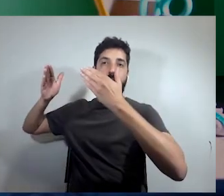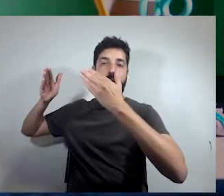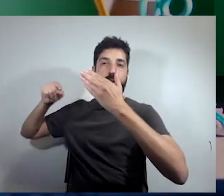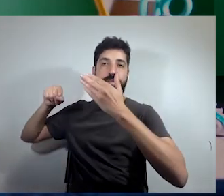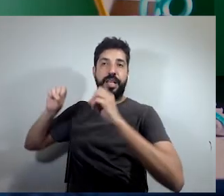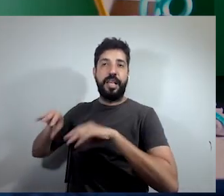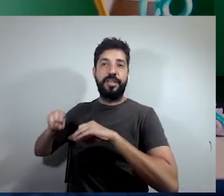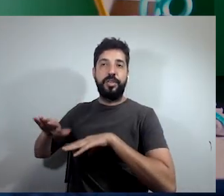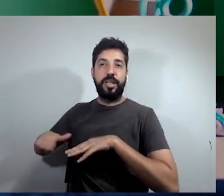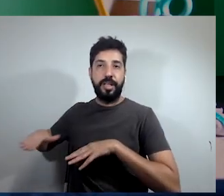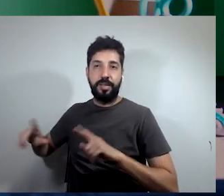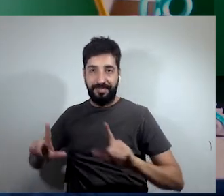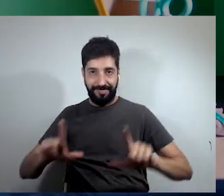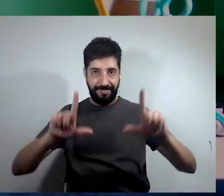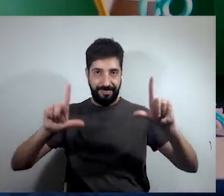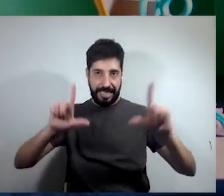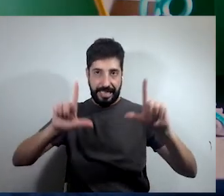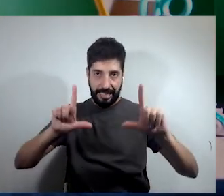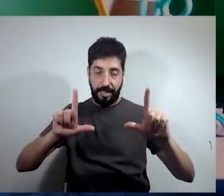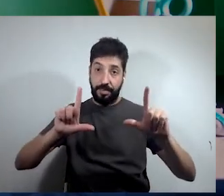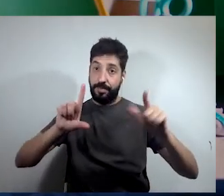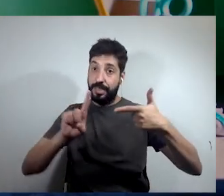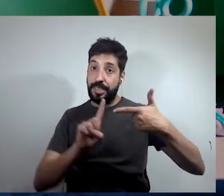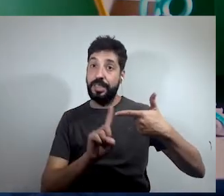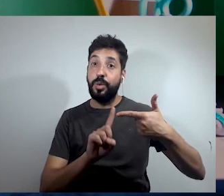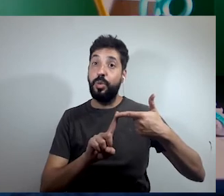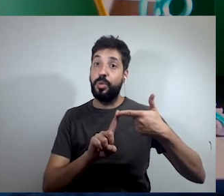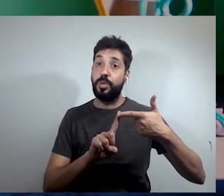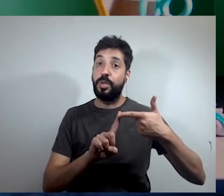educa as crianças nas telas, tá? Segundo Plim,